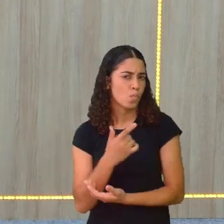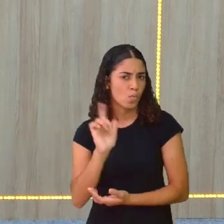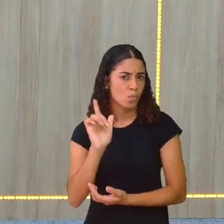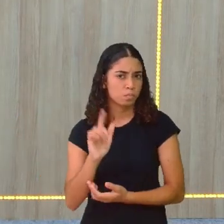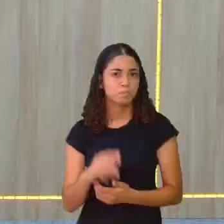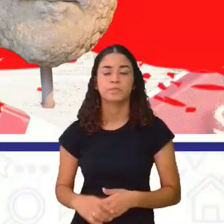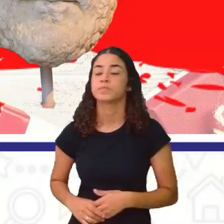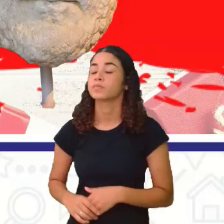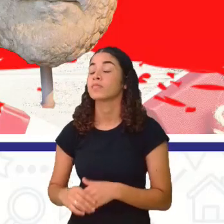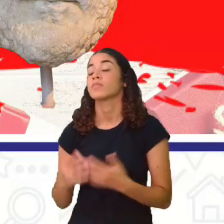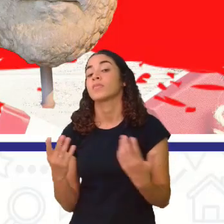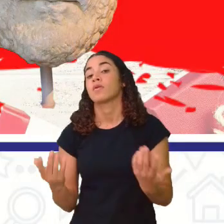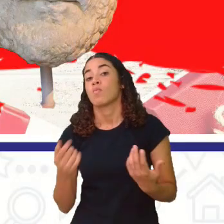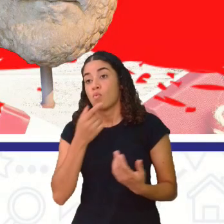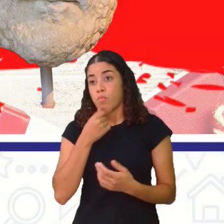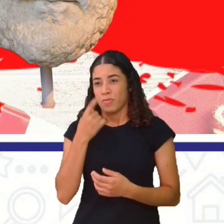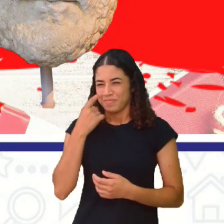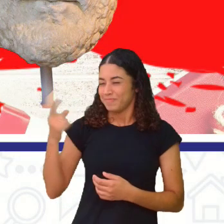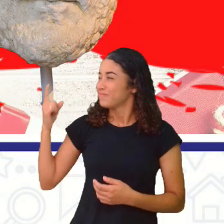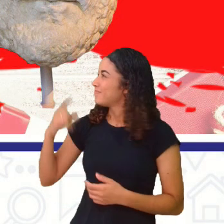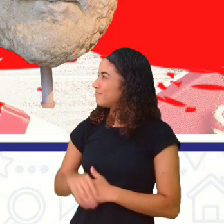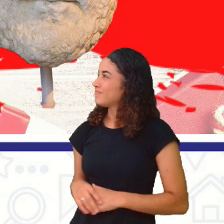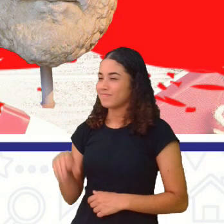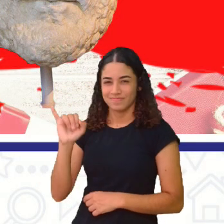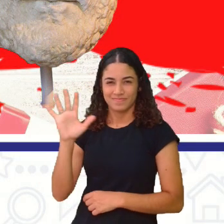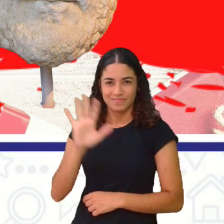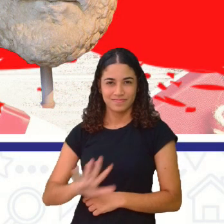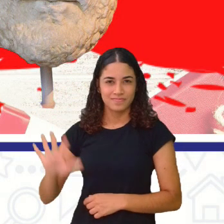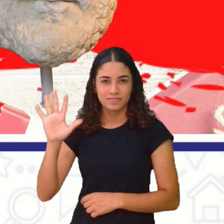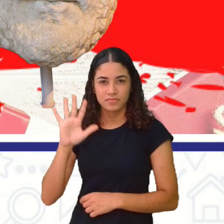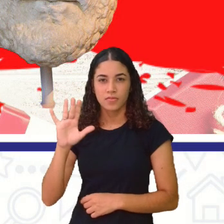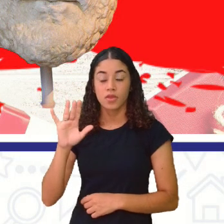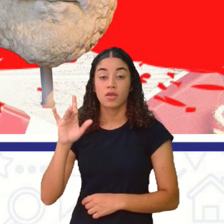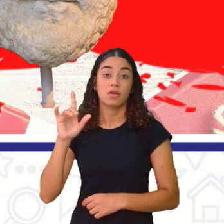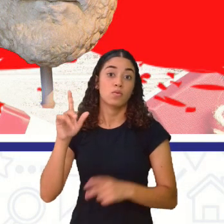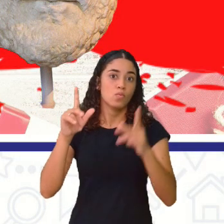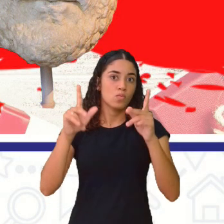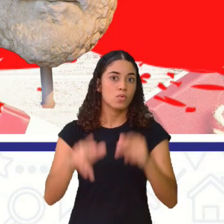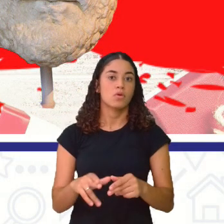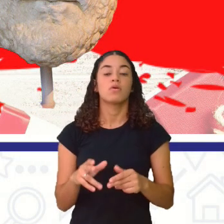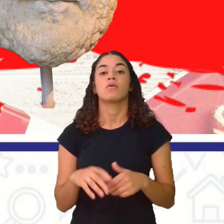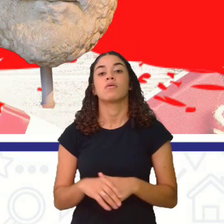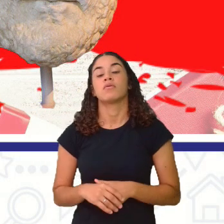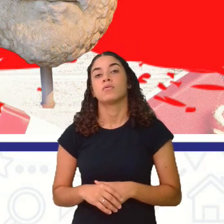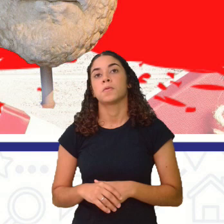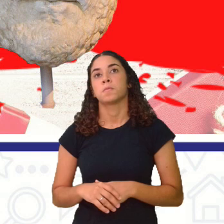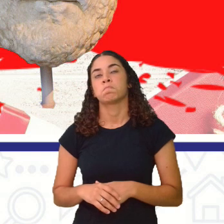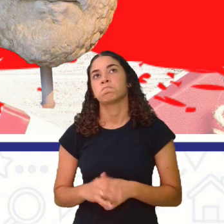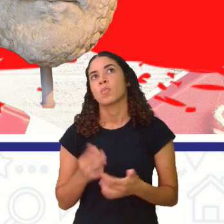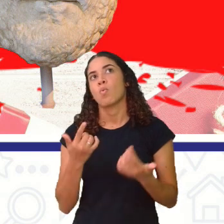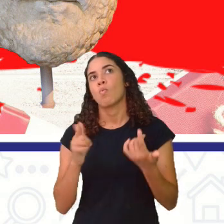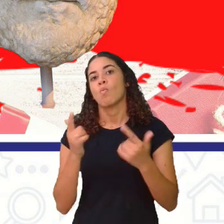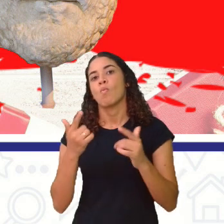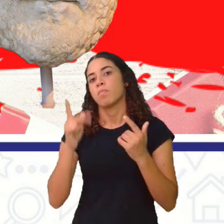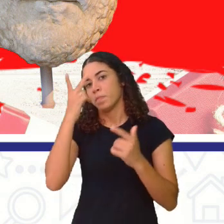São Nicolau, ele foi, assim como muitos outros,